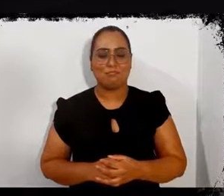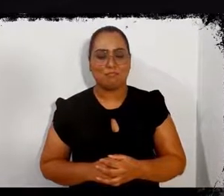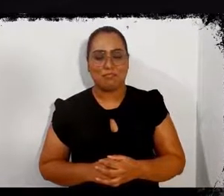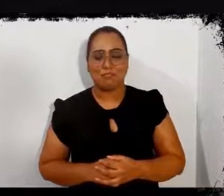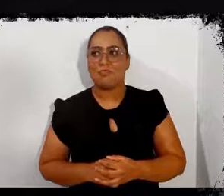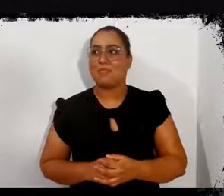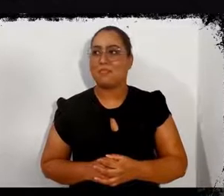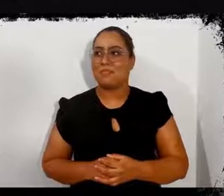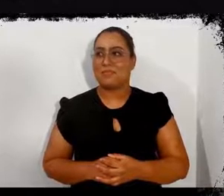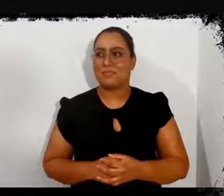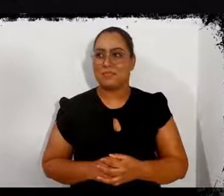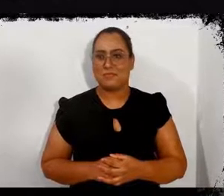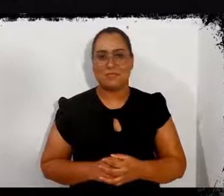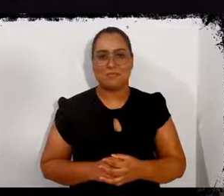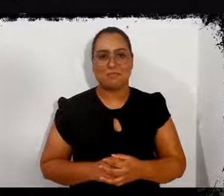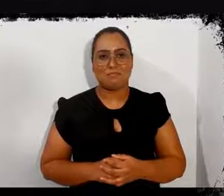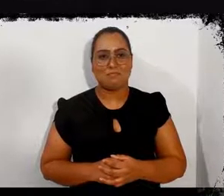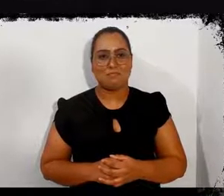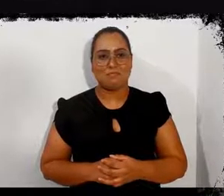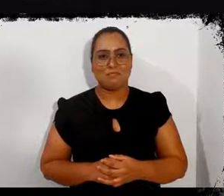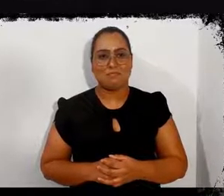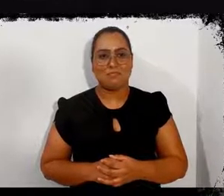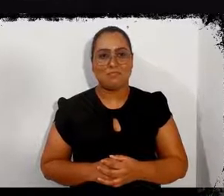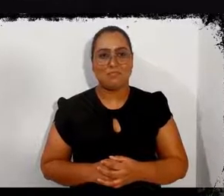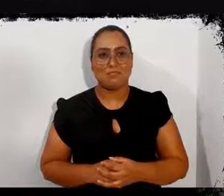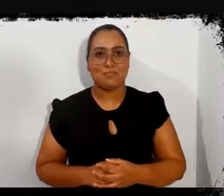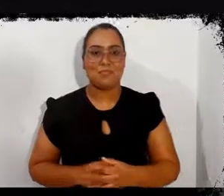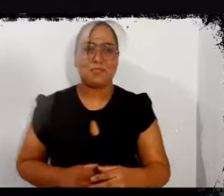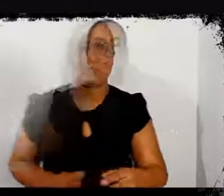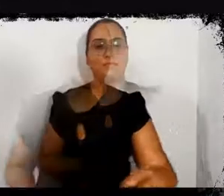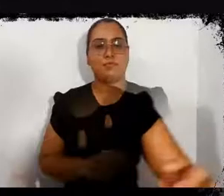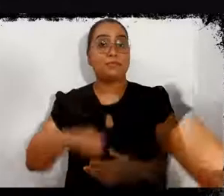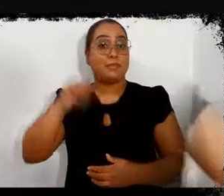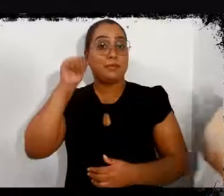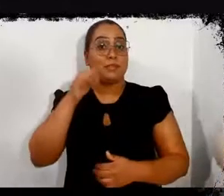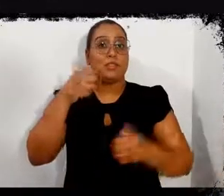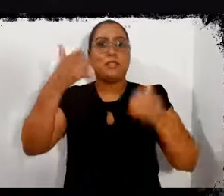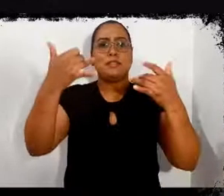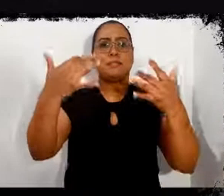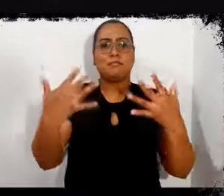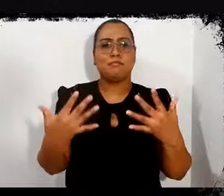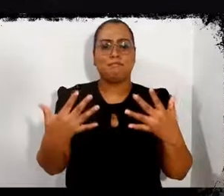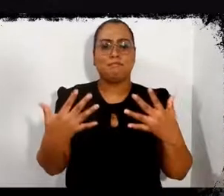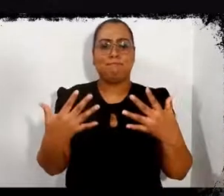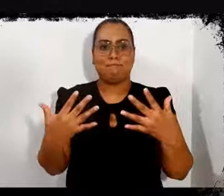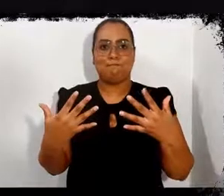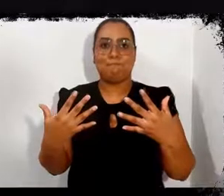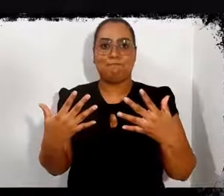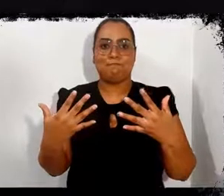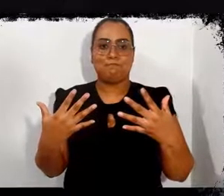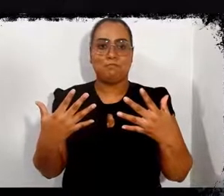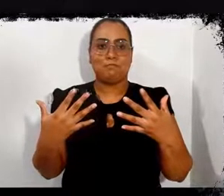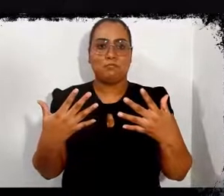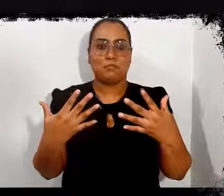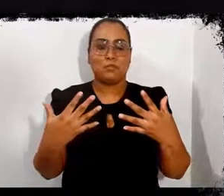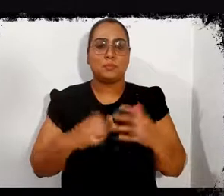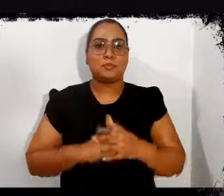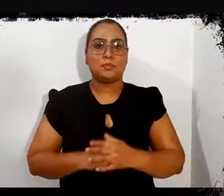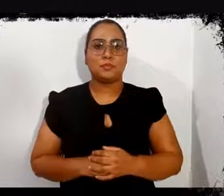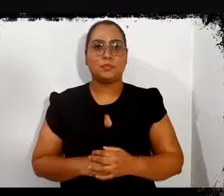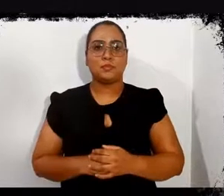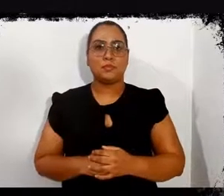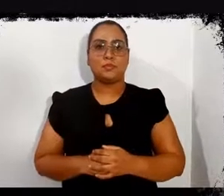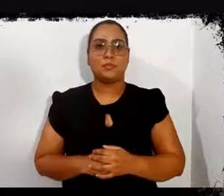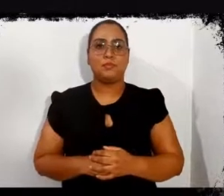nos mitos e contos de fadas, e também a eles atribui não só